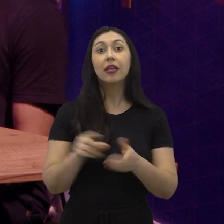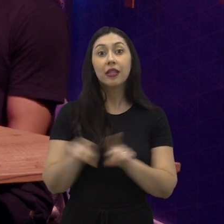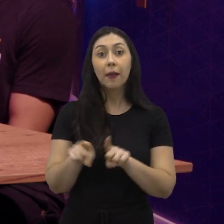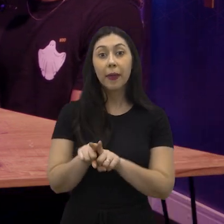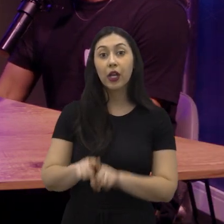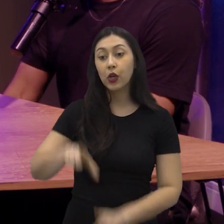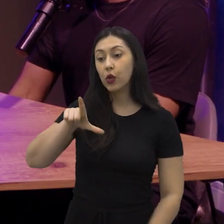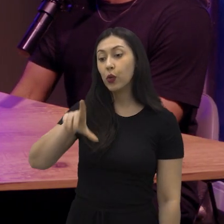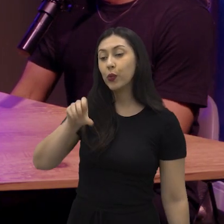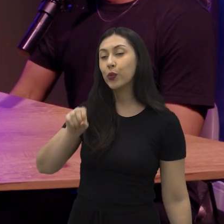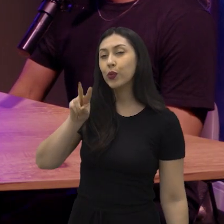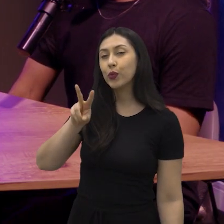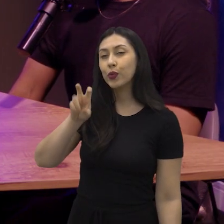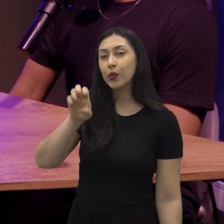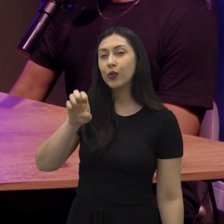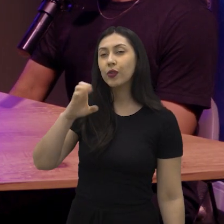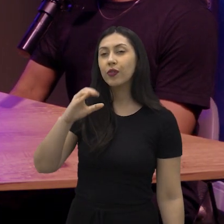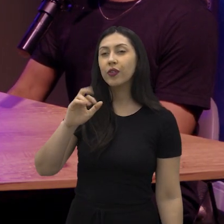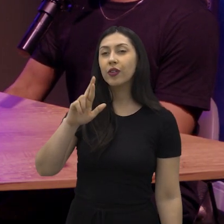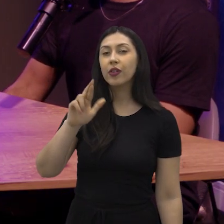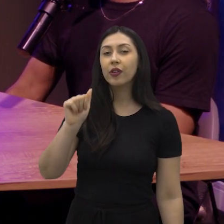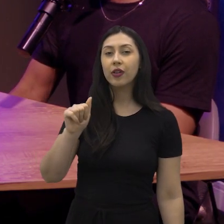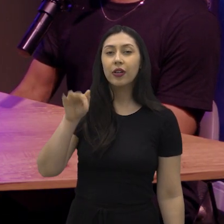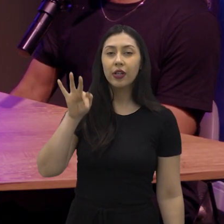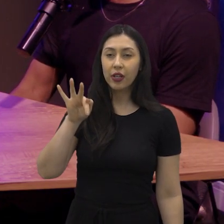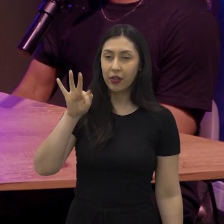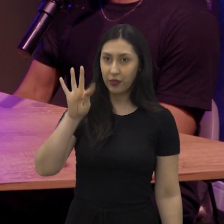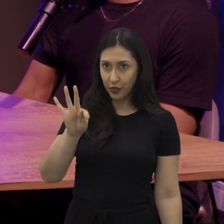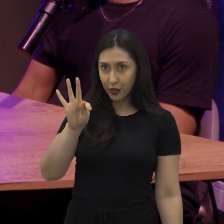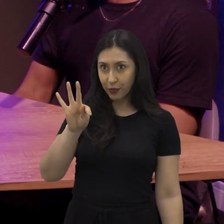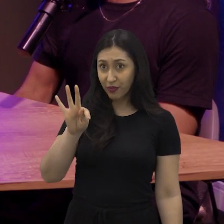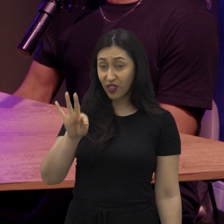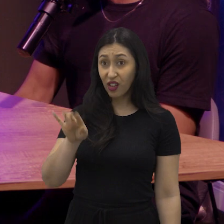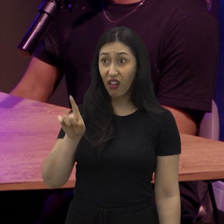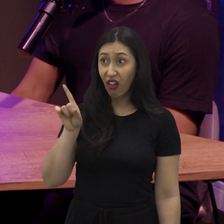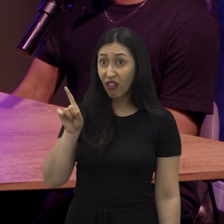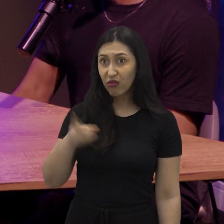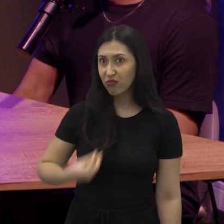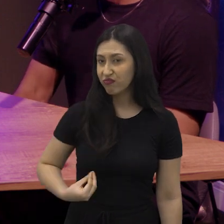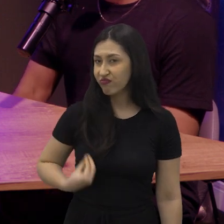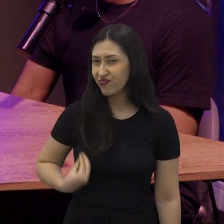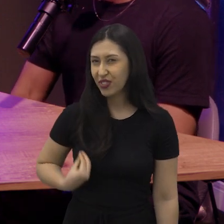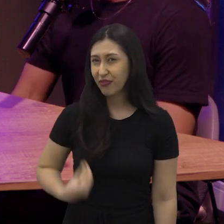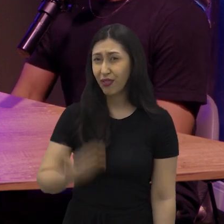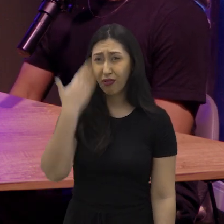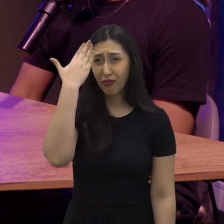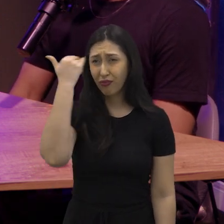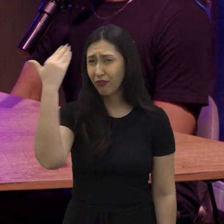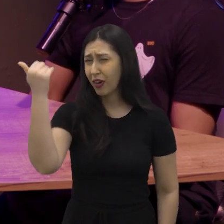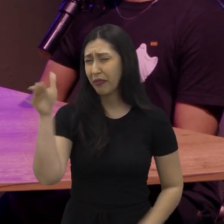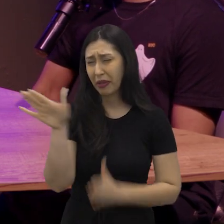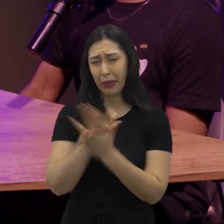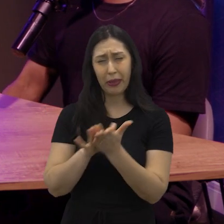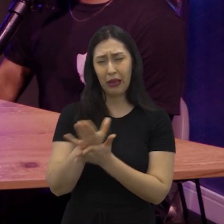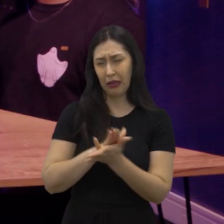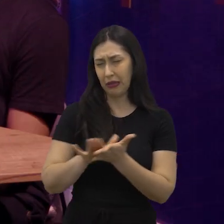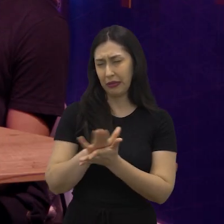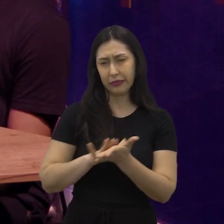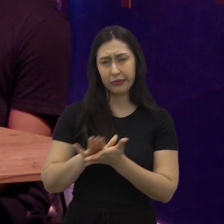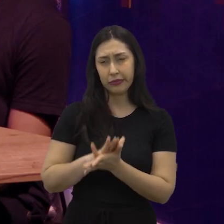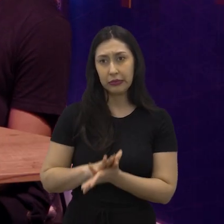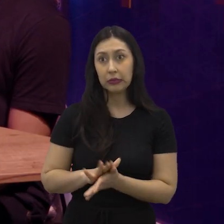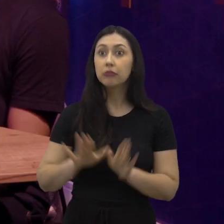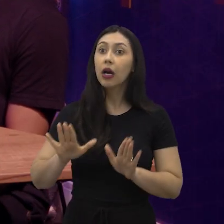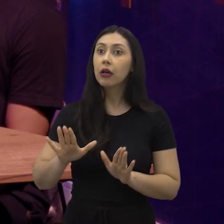o Lovecraft, né, que ele, como escritor em vida, ele não teve sucesso, ele era meio